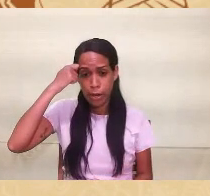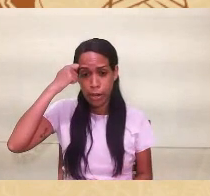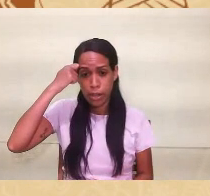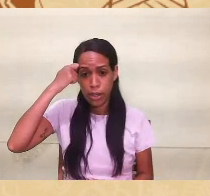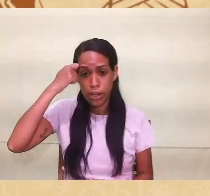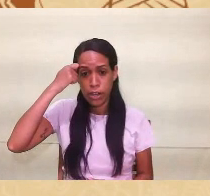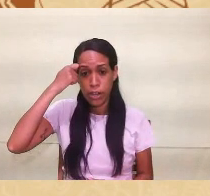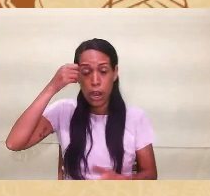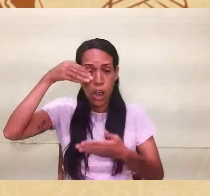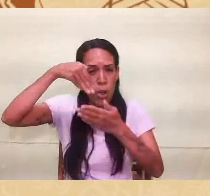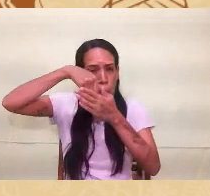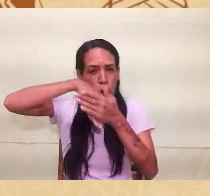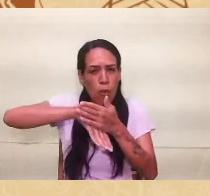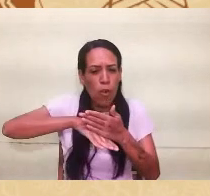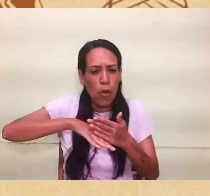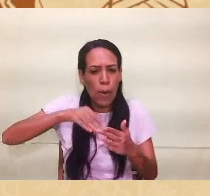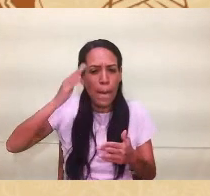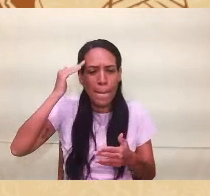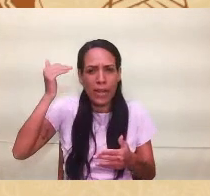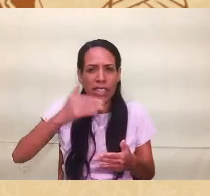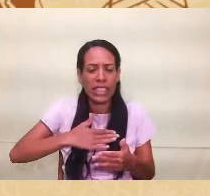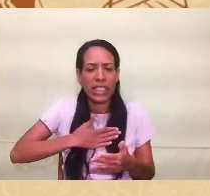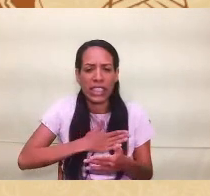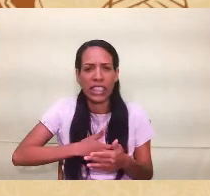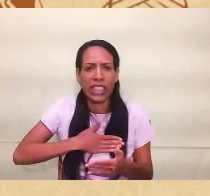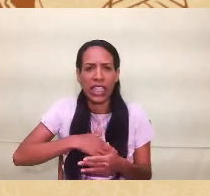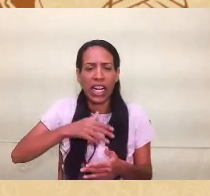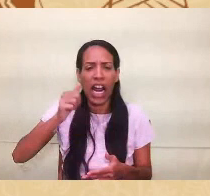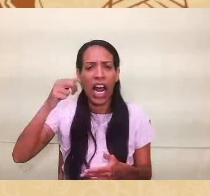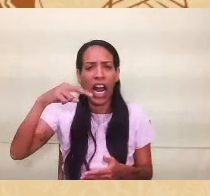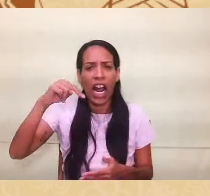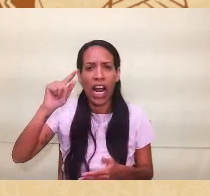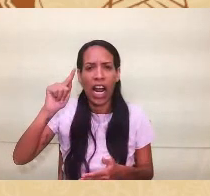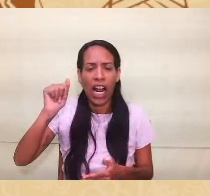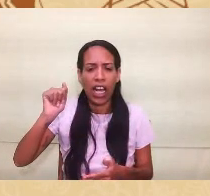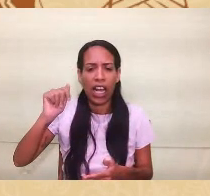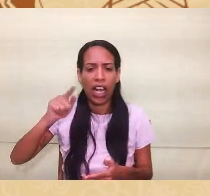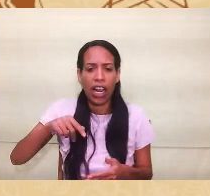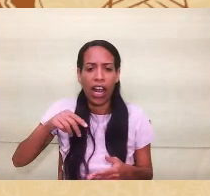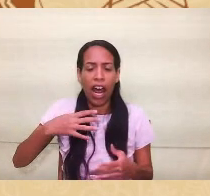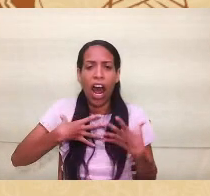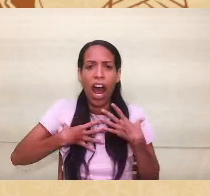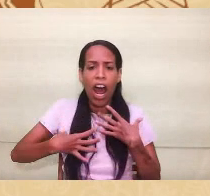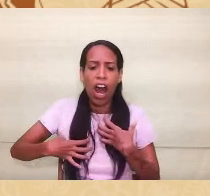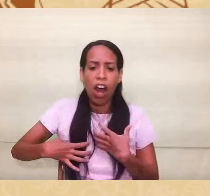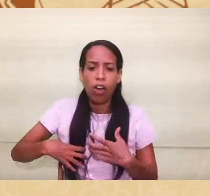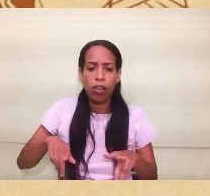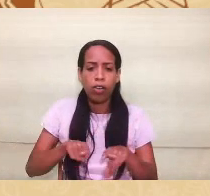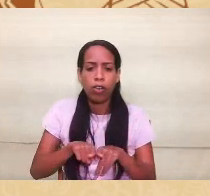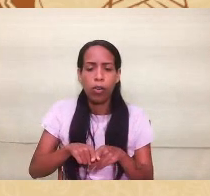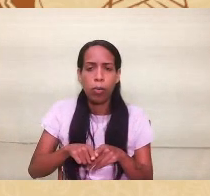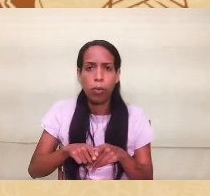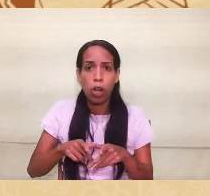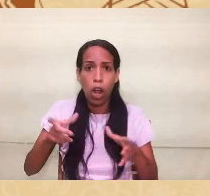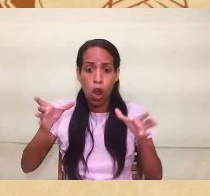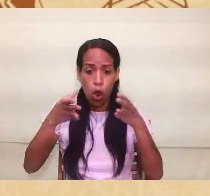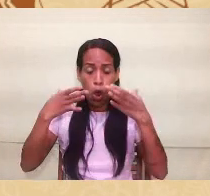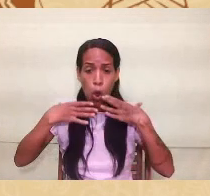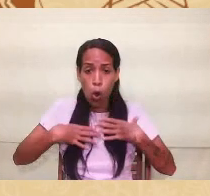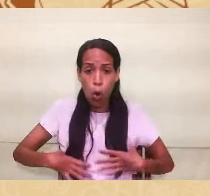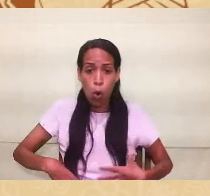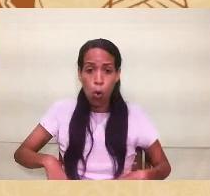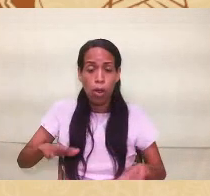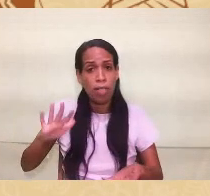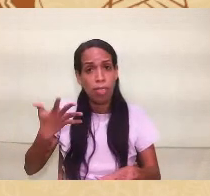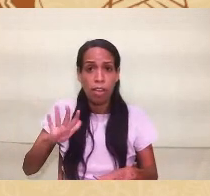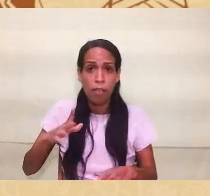dos mistérios. Sagrados da Angá. Angá é a alma humana. Sou do tamanho do meu povo, talvez pequeno